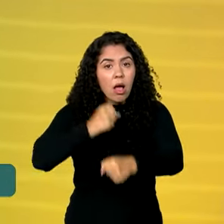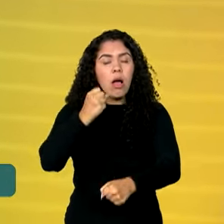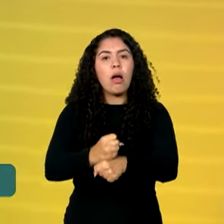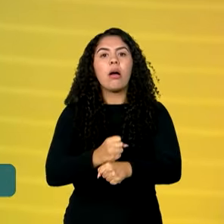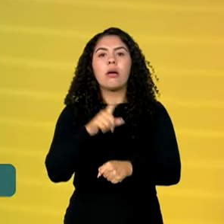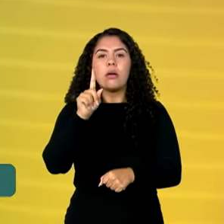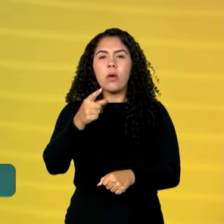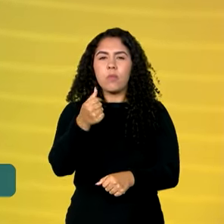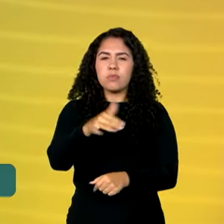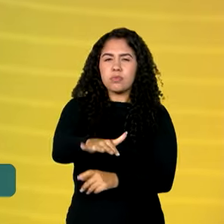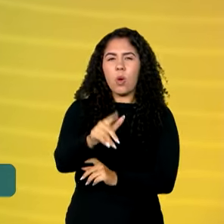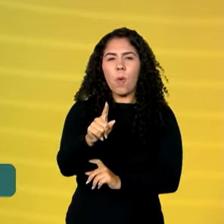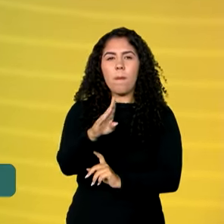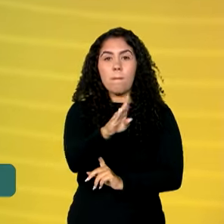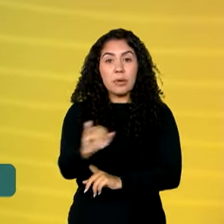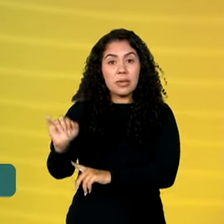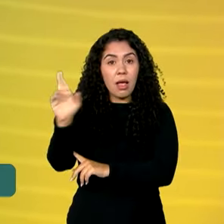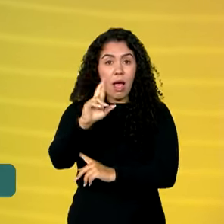é de